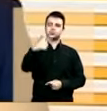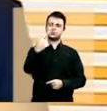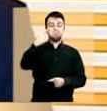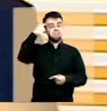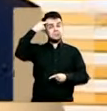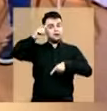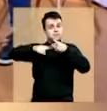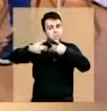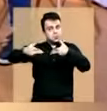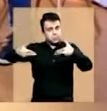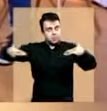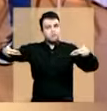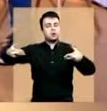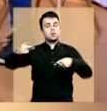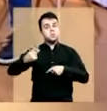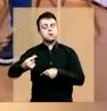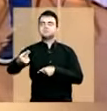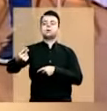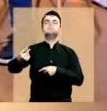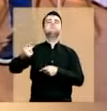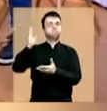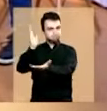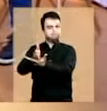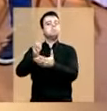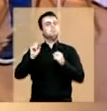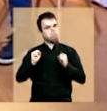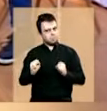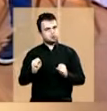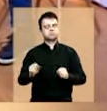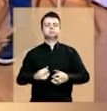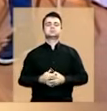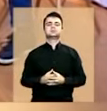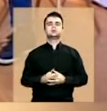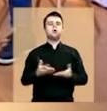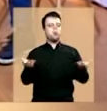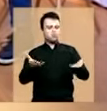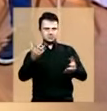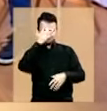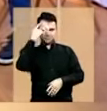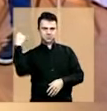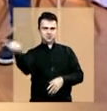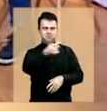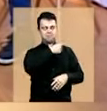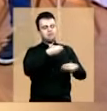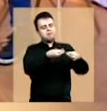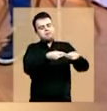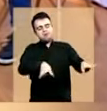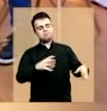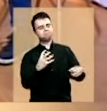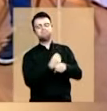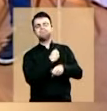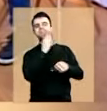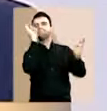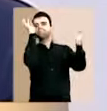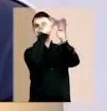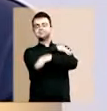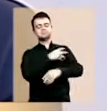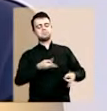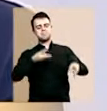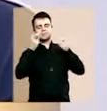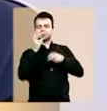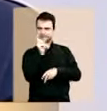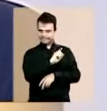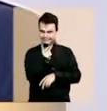Só para complementar uma coisa, 2 coisinhas, na verdade. Hoje em dia a gente chama essa questão de o que a gente não vê, né? O desperdício que a gente não vê, que a gente não sente, são